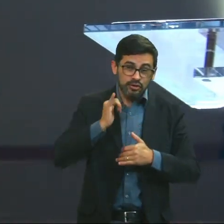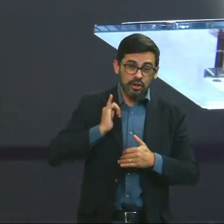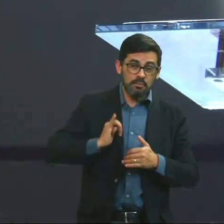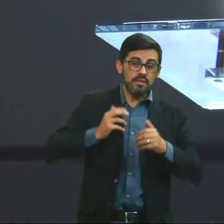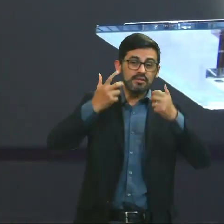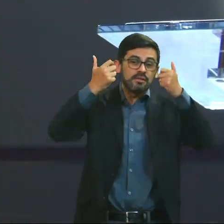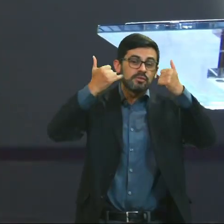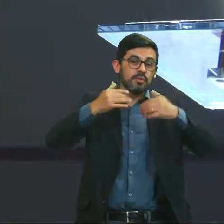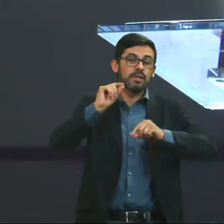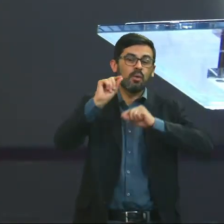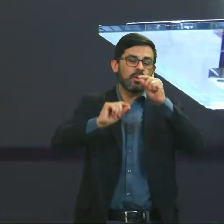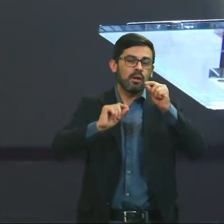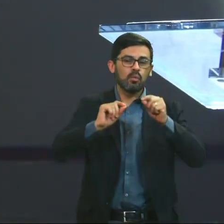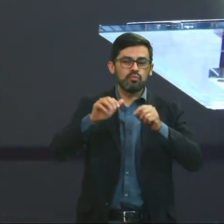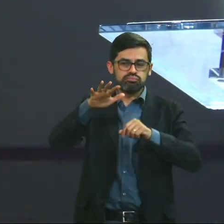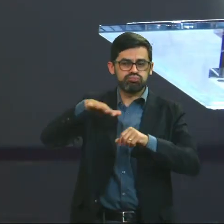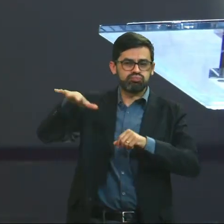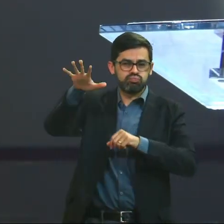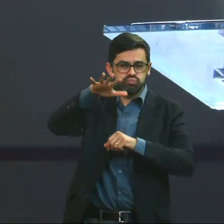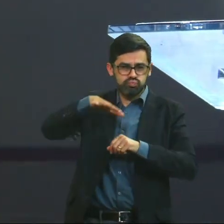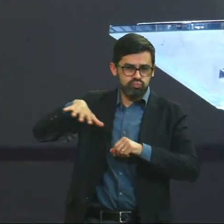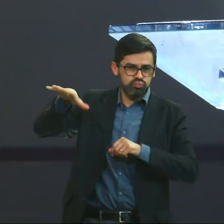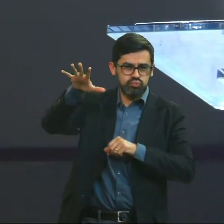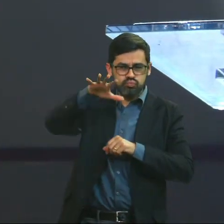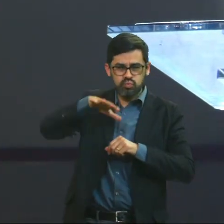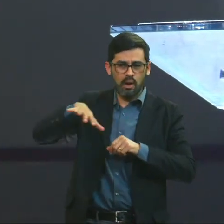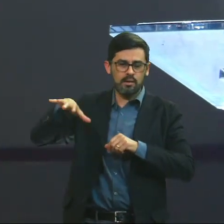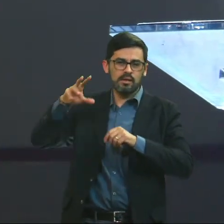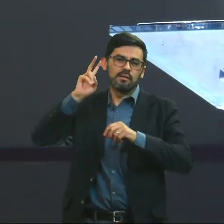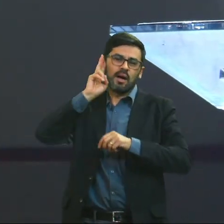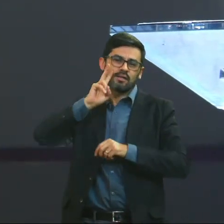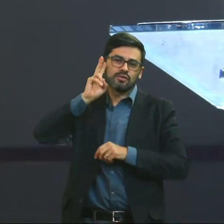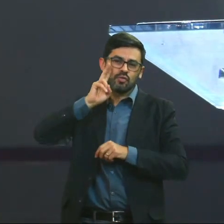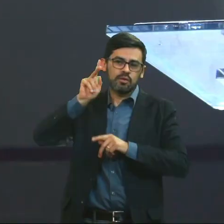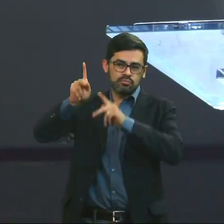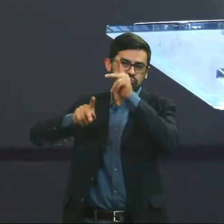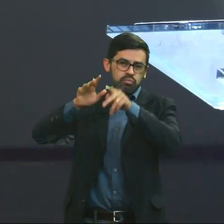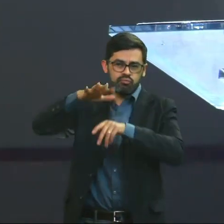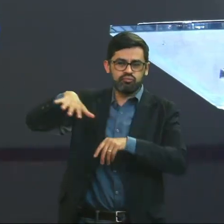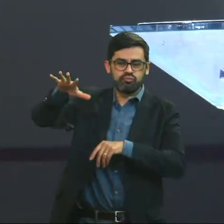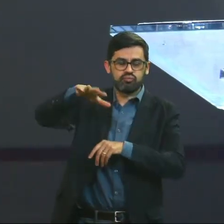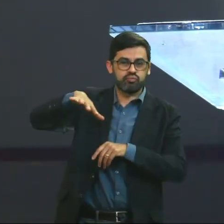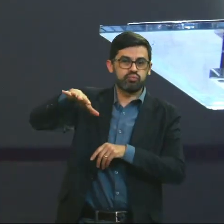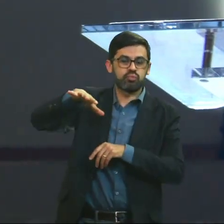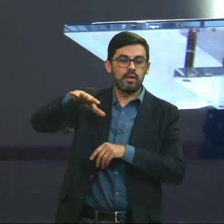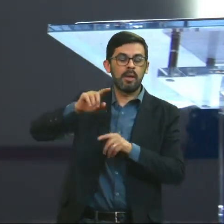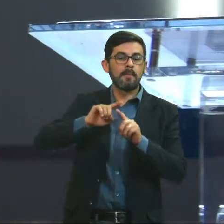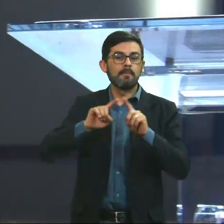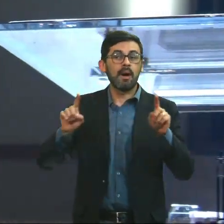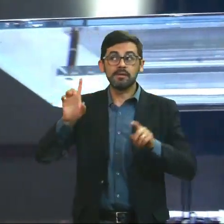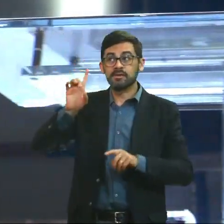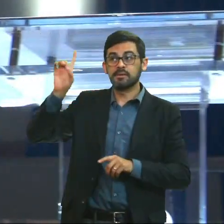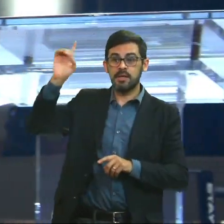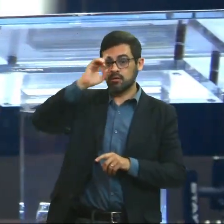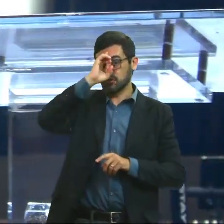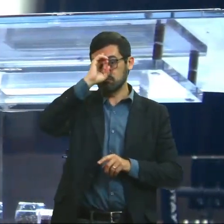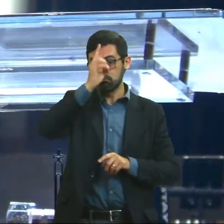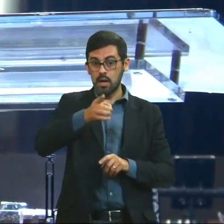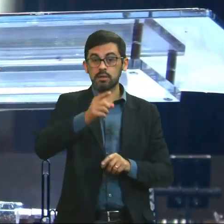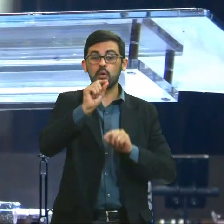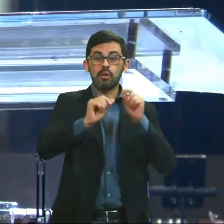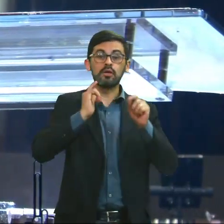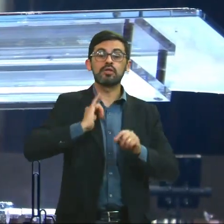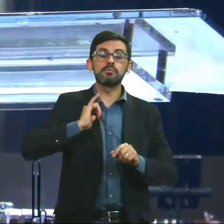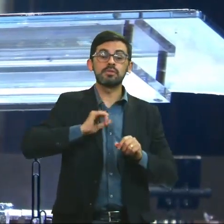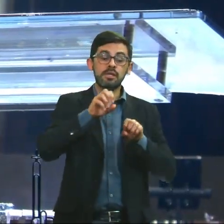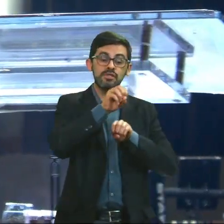os recabitas. Não sei quem lembra dessa história. Mas Deus manda a Jeremias, ele queria ensinar ao